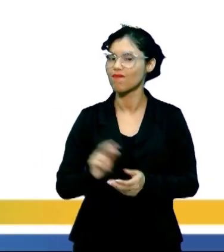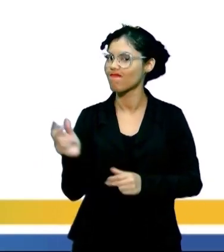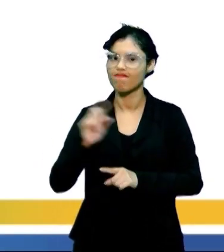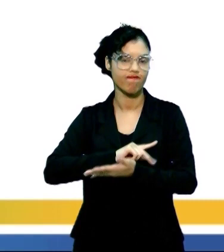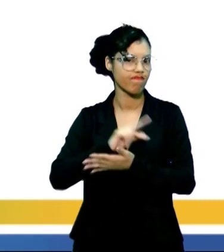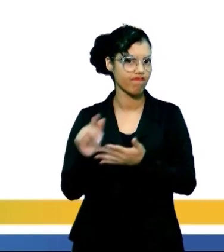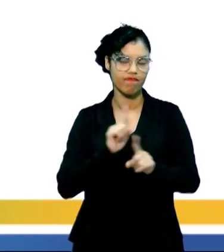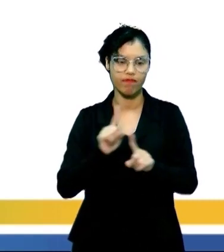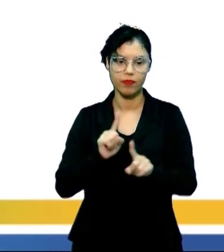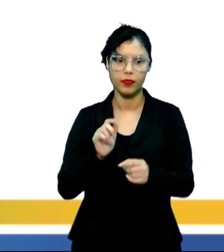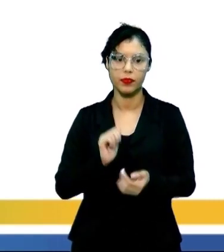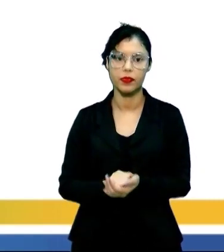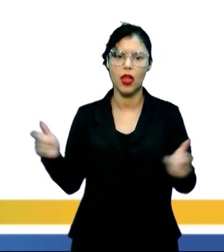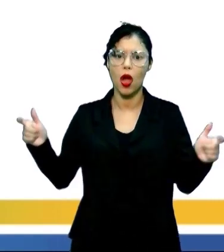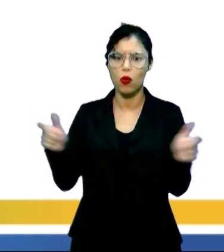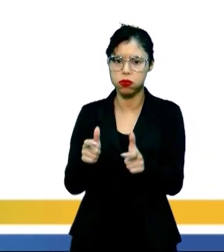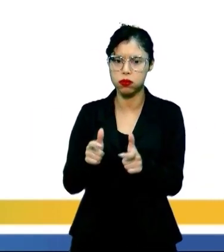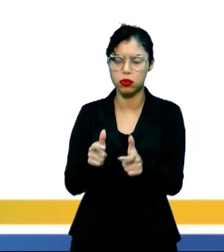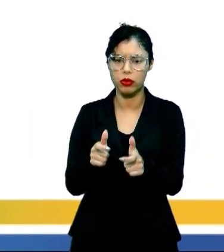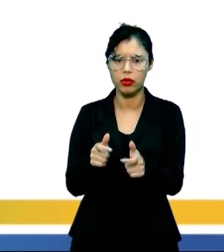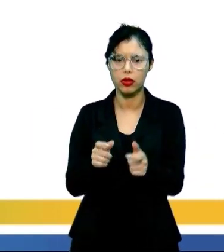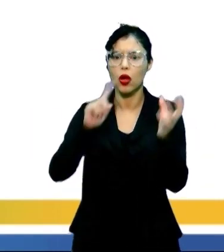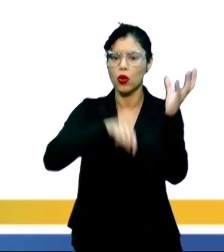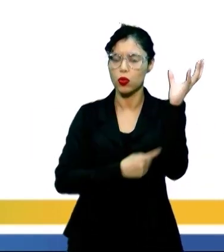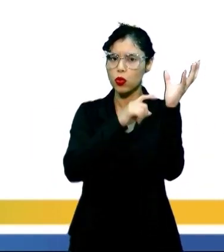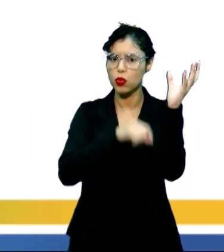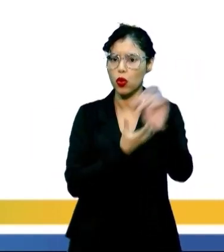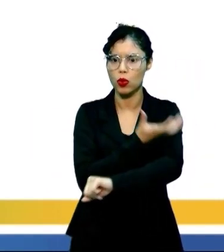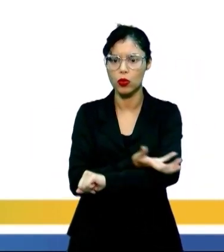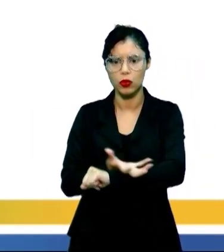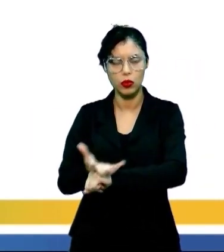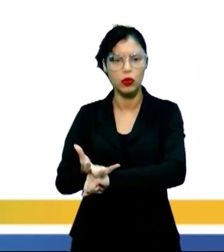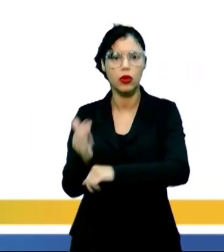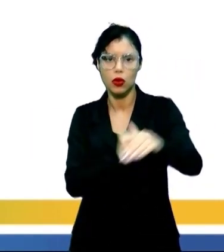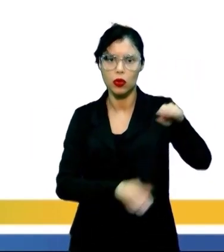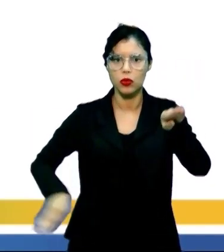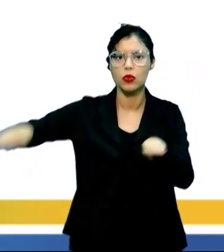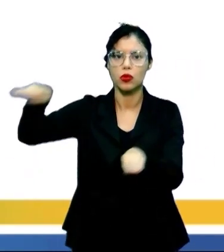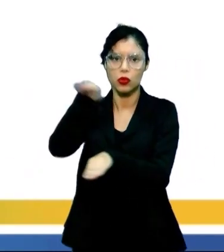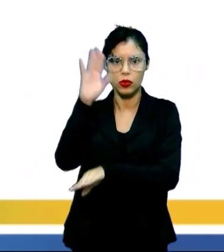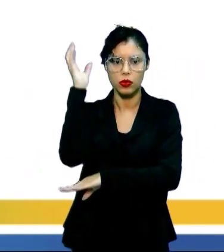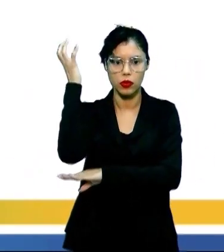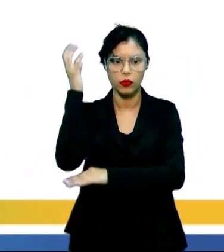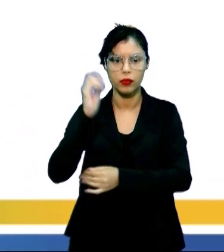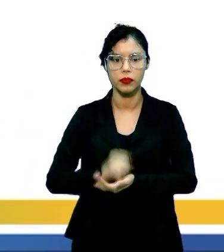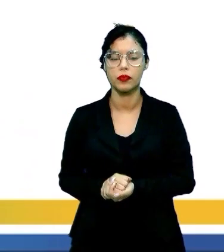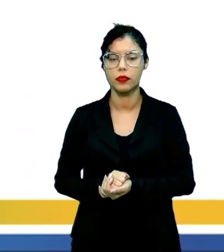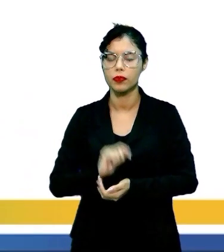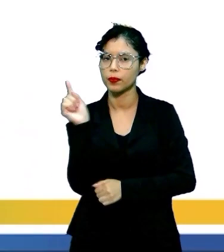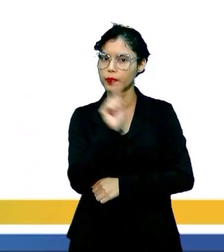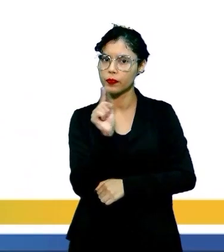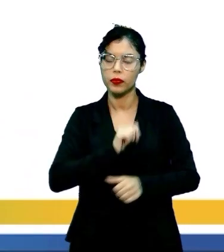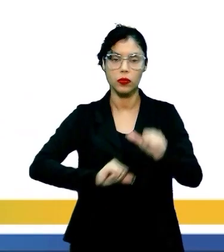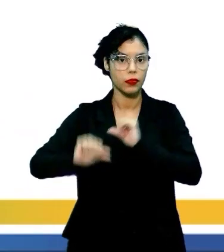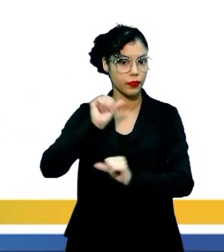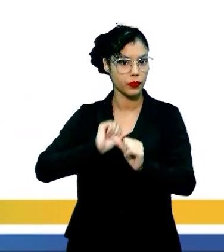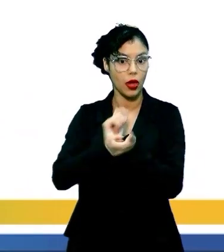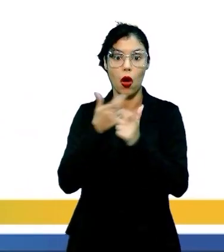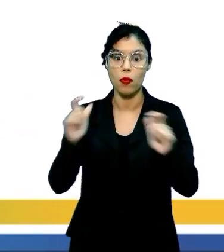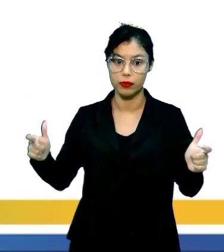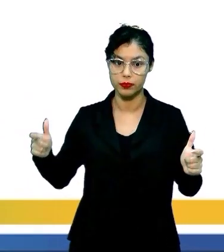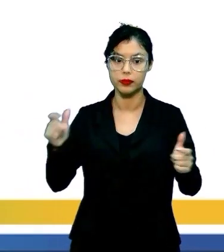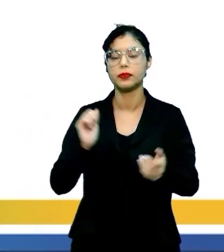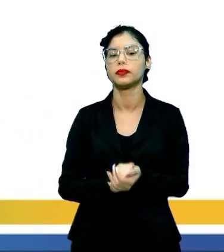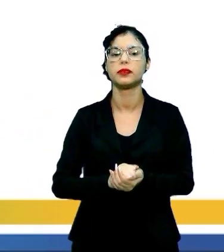varia. Reduz a taxa de fotossíntese dos vegetais superiores? Não, pelo contrário,